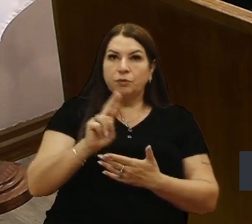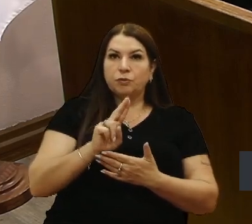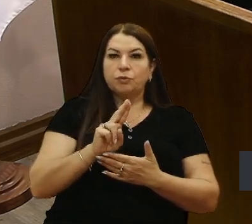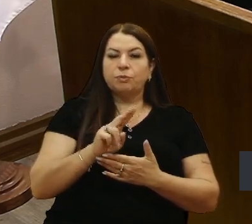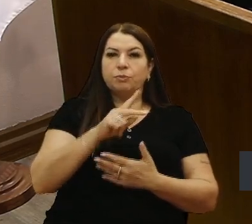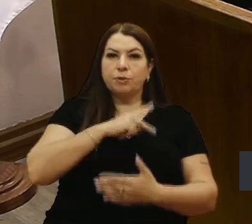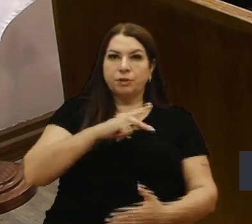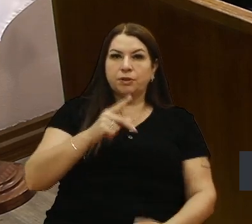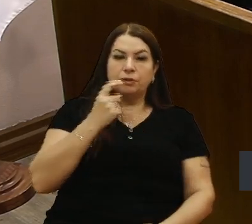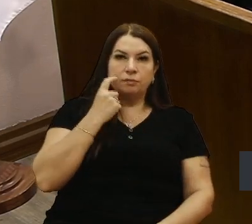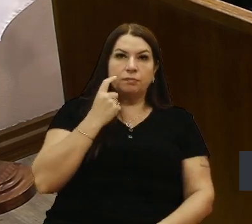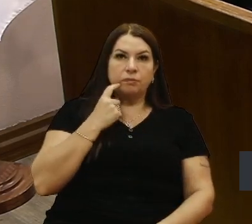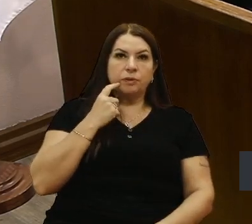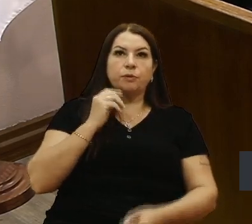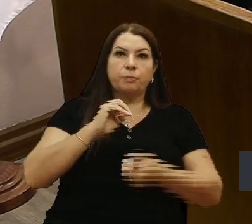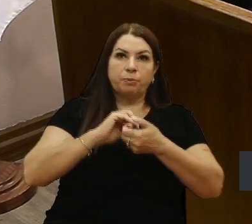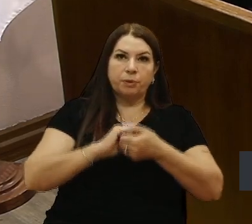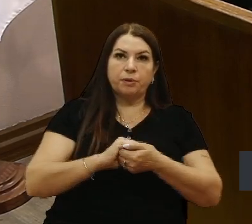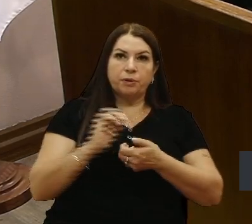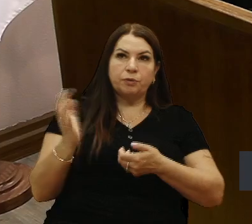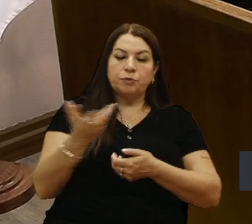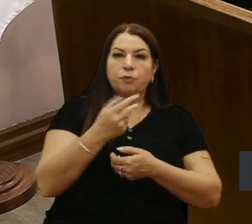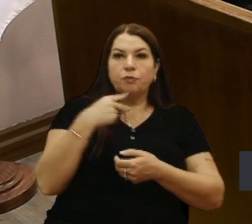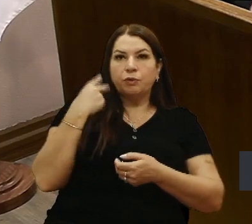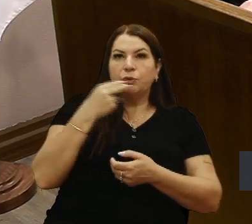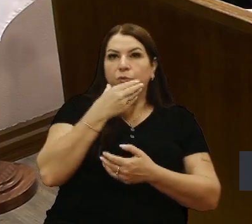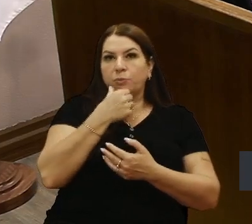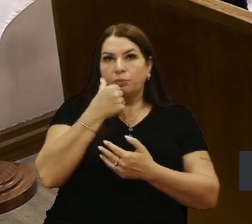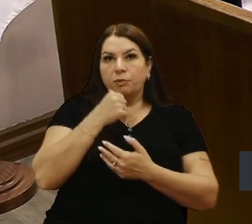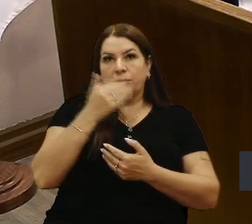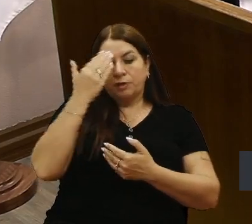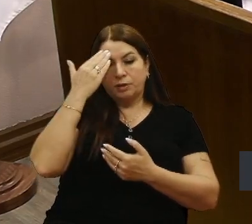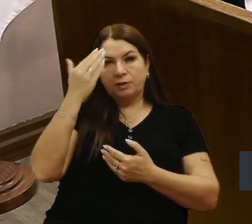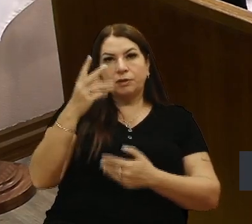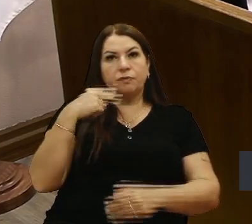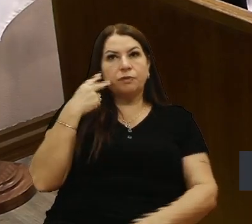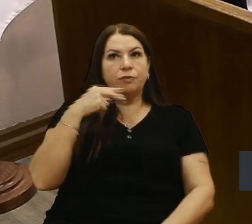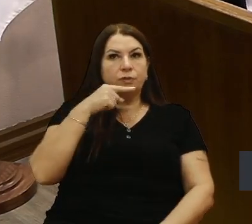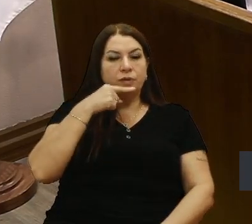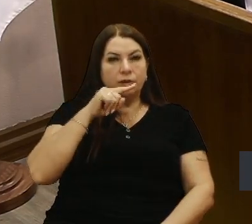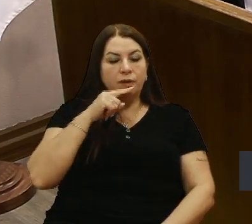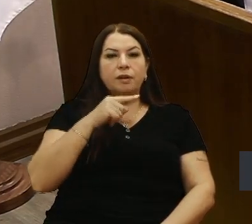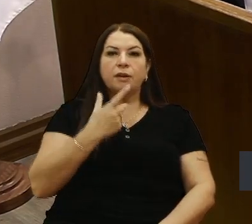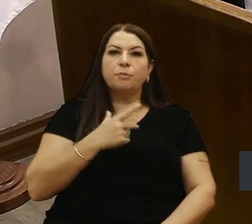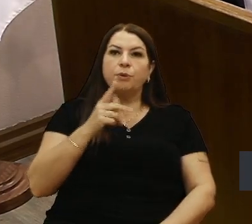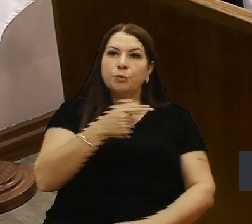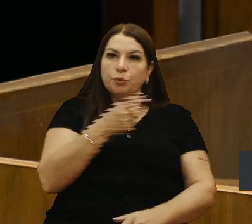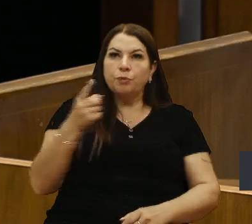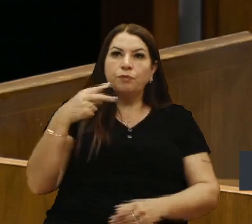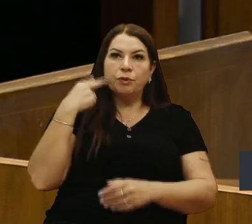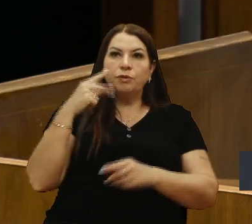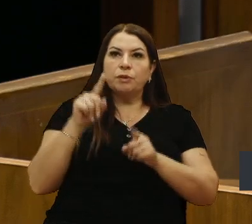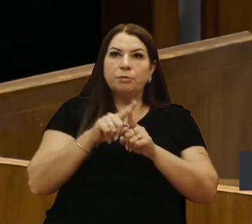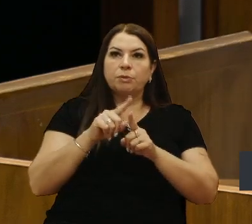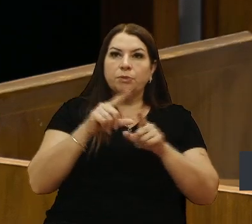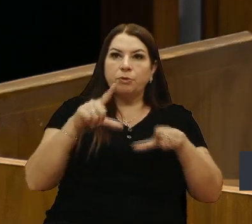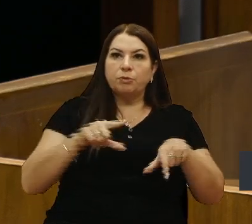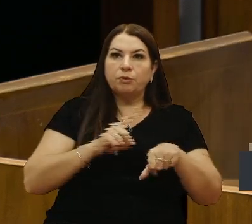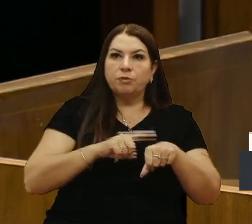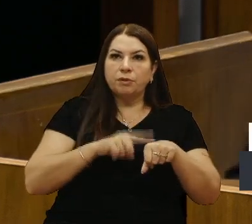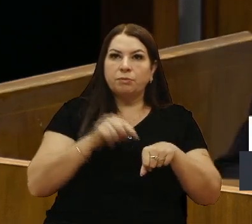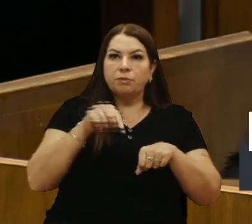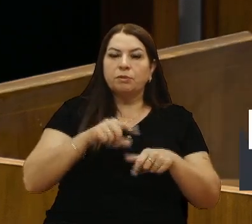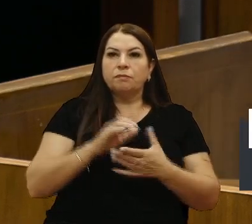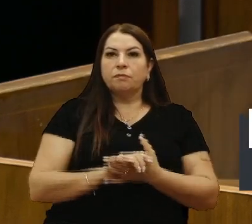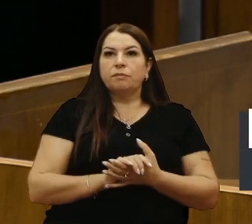presidente Petrini, quero cumprimentá-lo a todos os vereadores e vereadoras, agradecer ao vereador Caleb, né, e os demais vereadores pelo espaço que temos